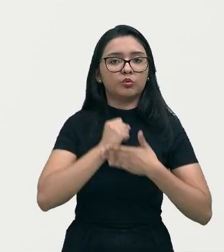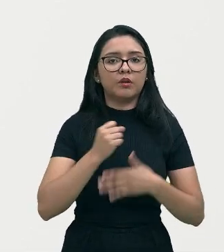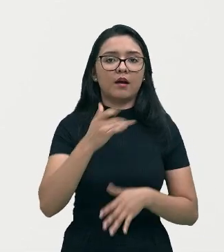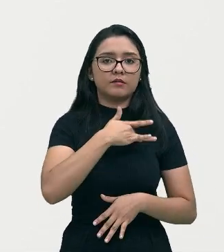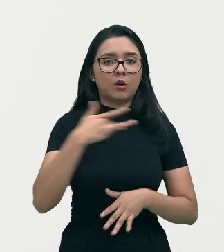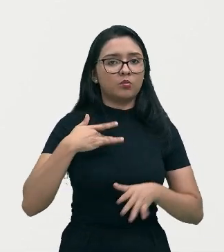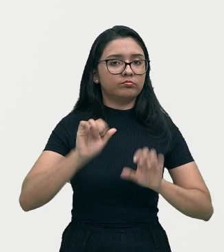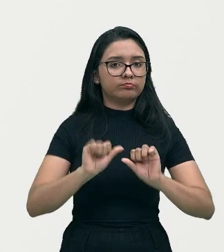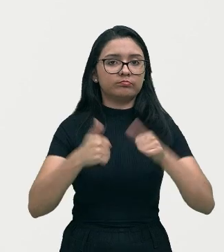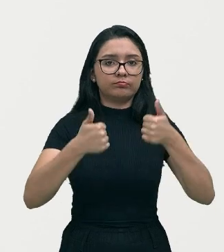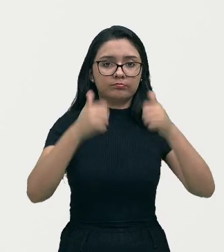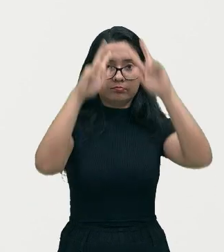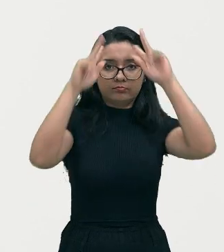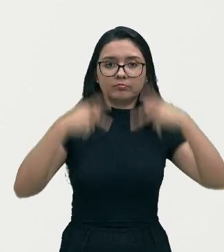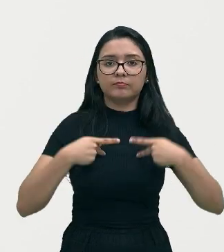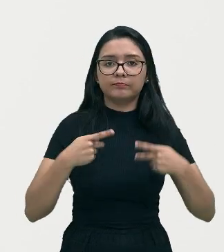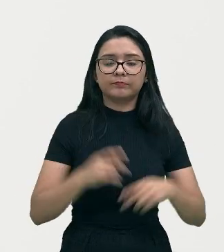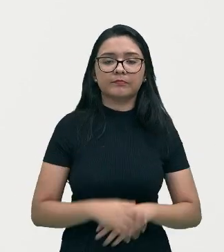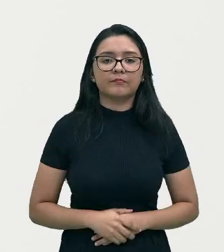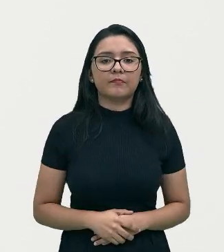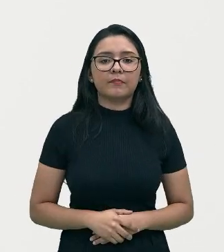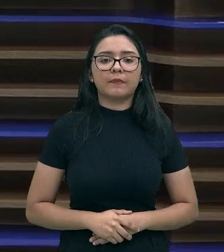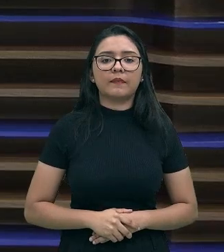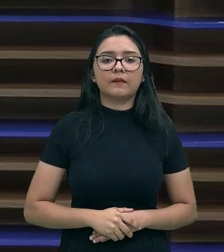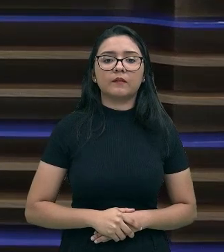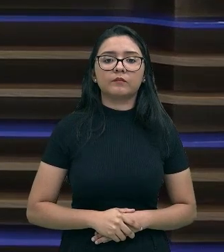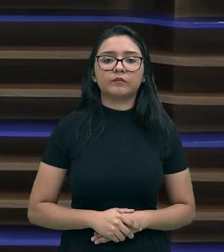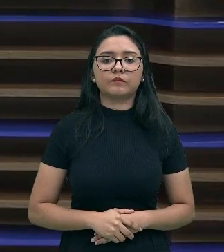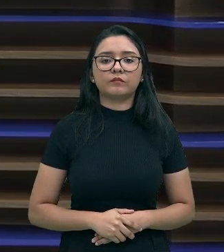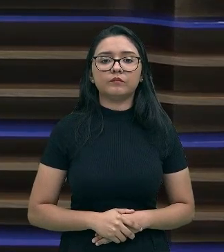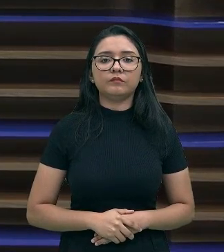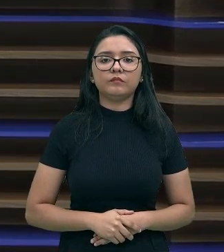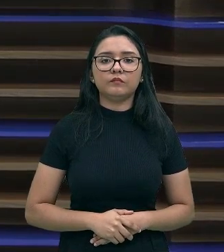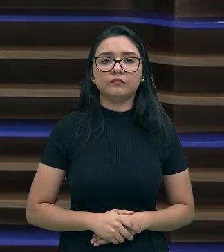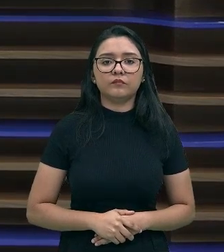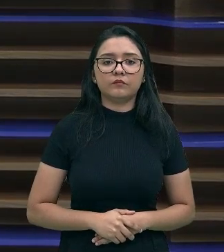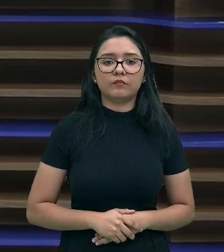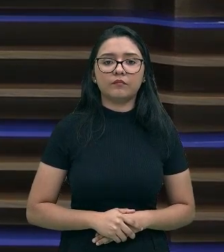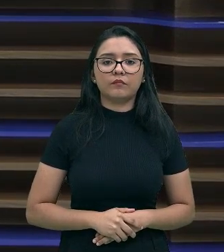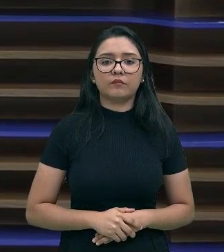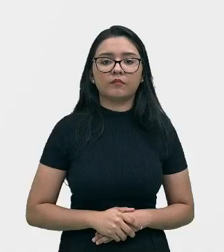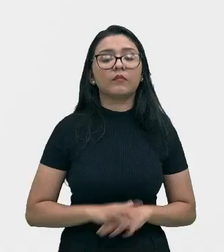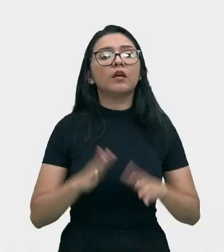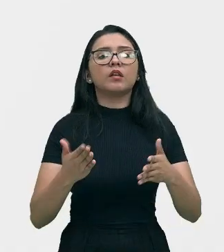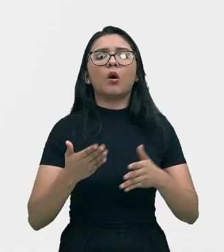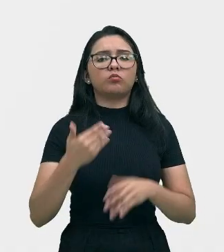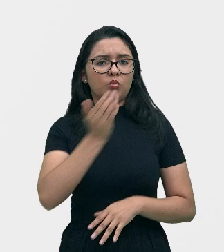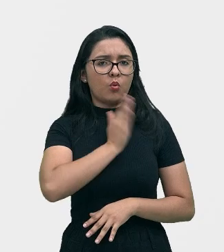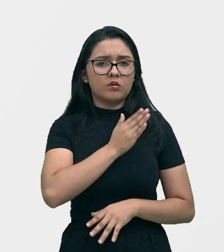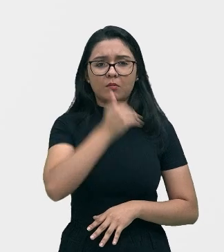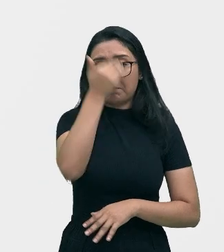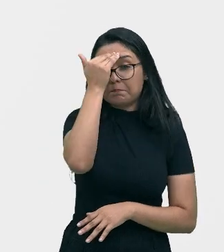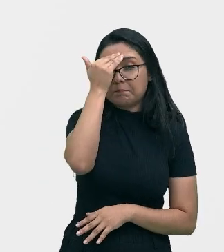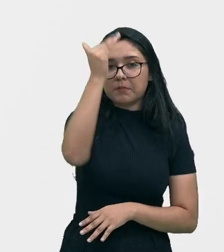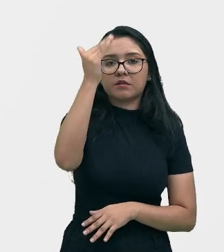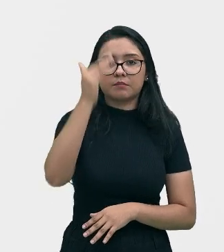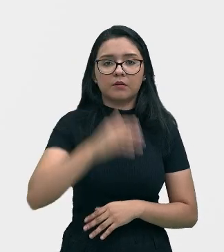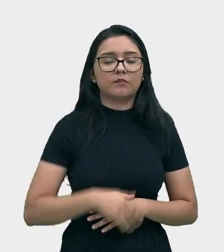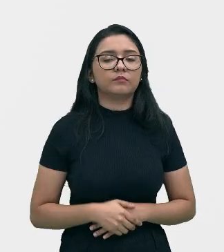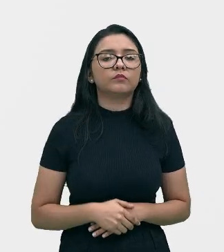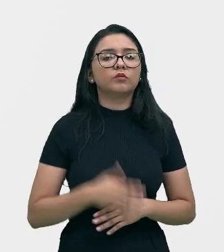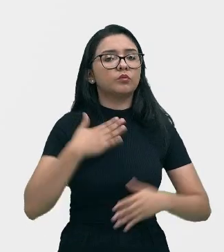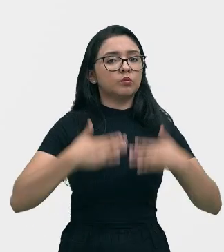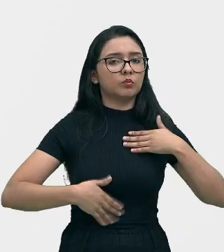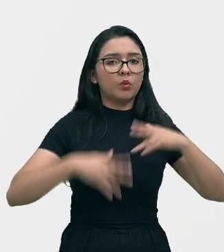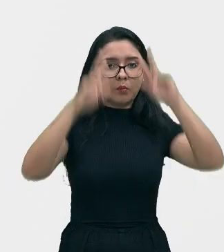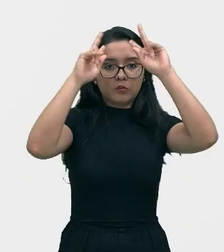corpo humano, né? E aí o órgão principal do sistema circulatório é o coração, né? Então, a gente observa aí que o